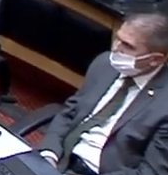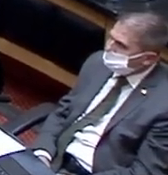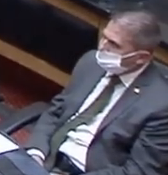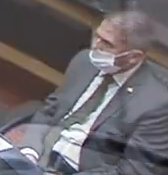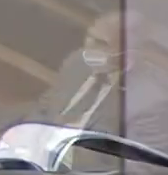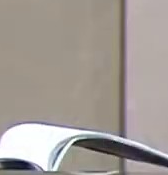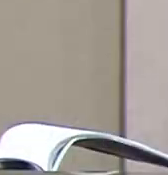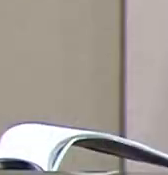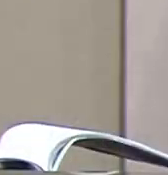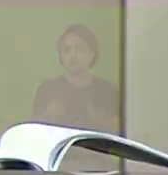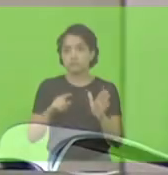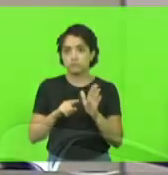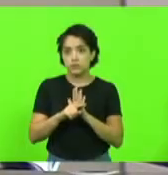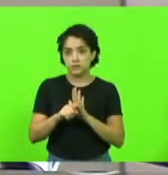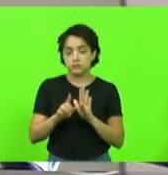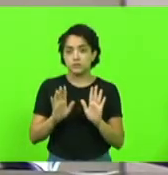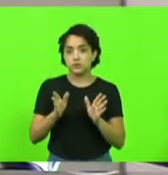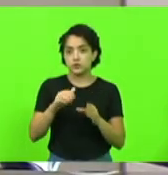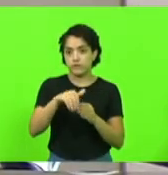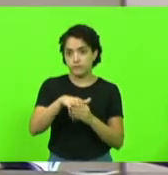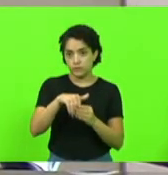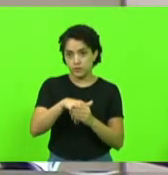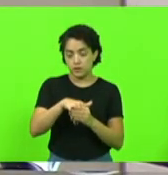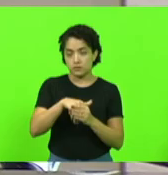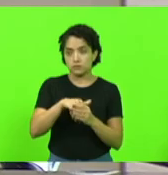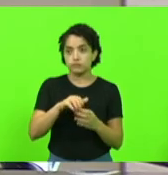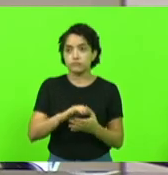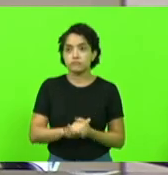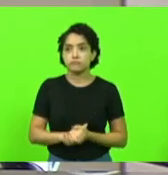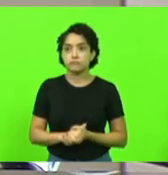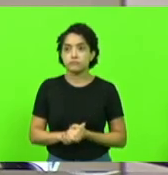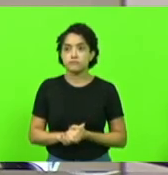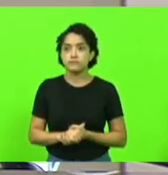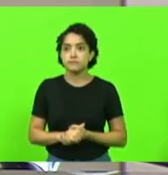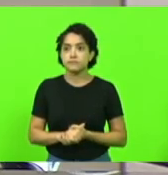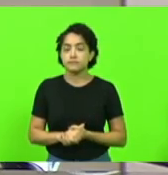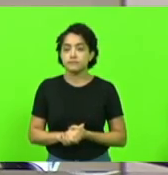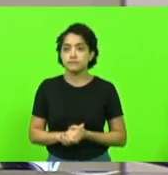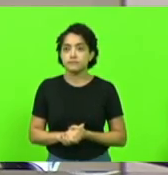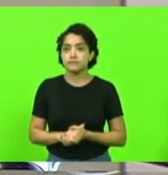Consulto, senhores e senhoras deputados, se todos a exercer seu direito de voto.